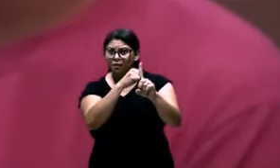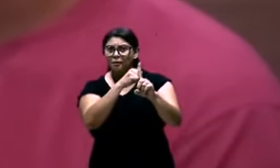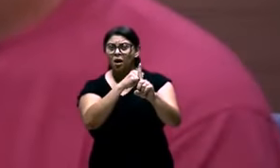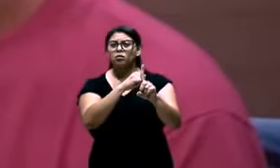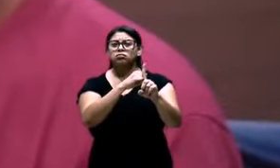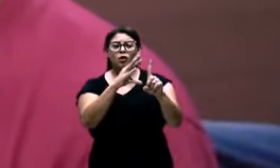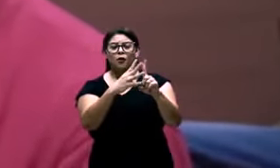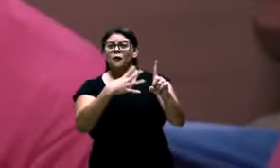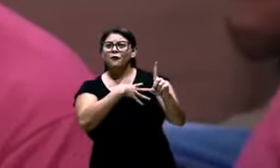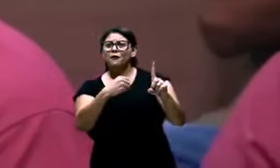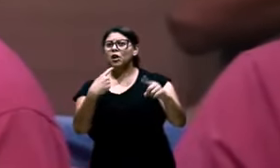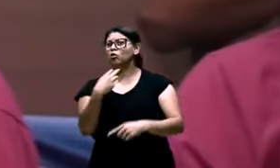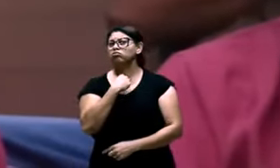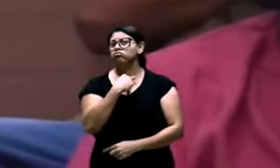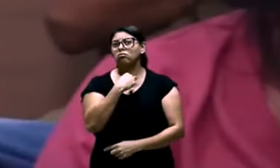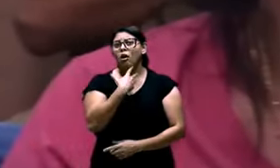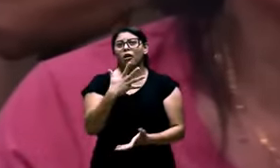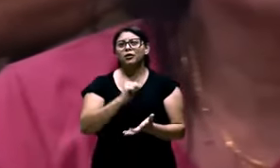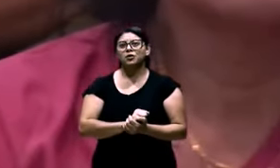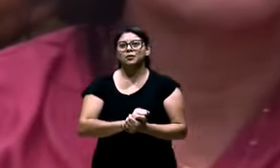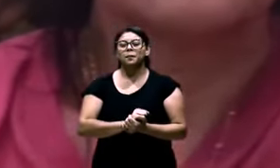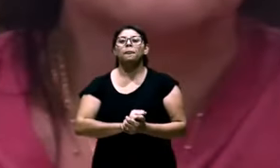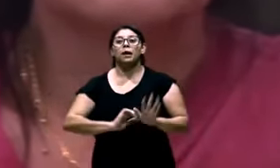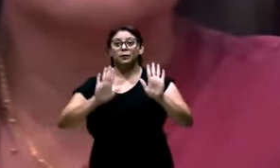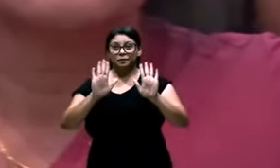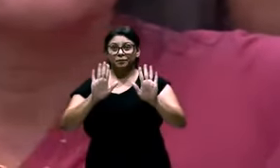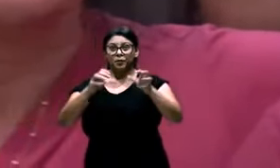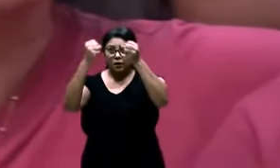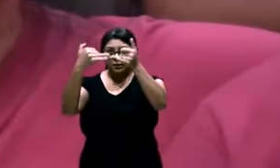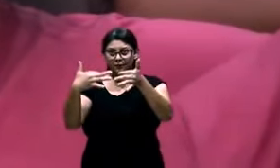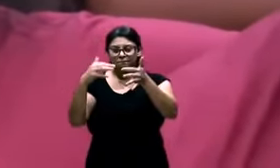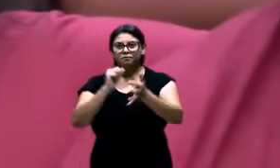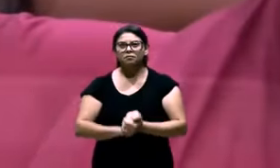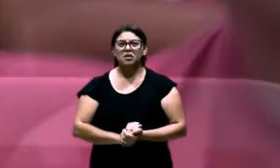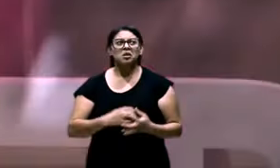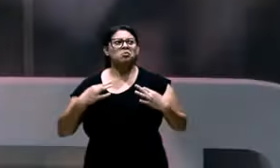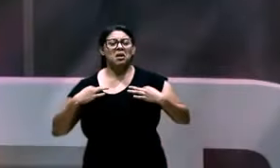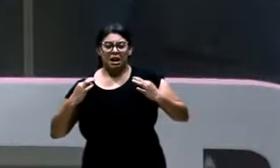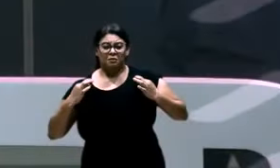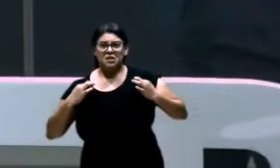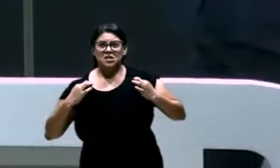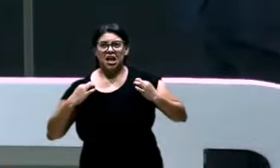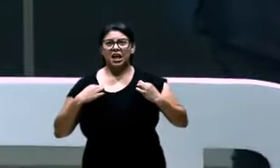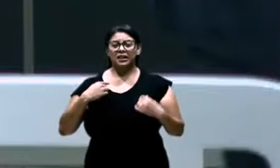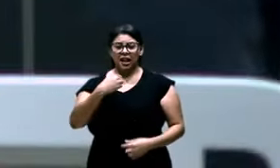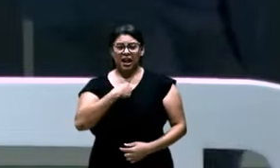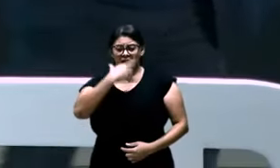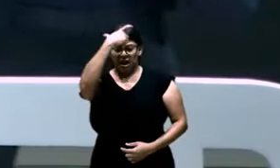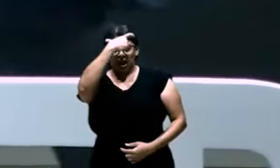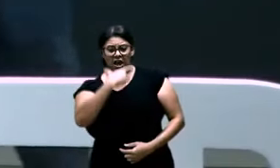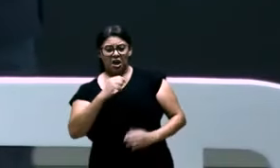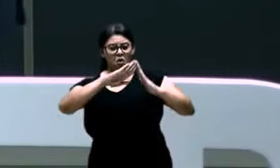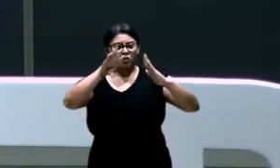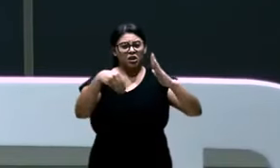dentro, se eu estou passando por um problema lá fora? O que vale vir para um culto, colocar essa camiseta de ser e servir, eu, igreja,